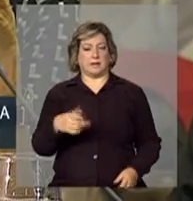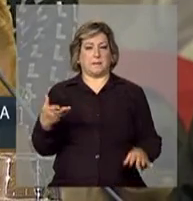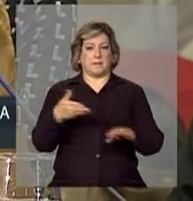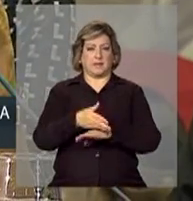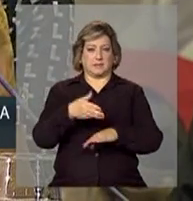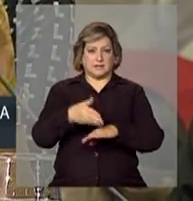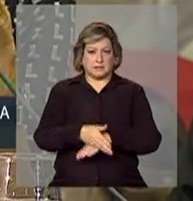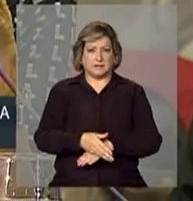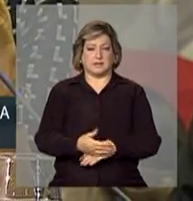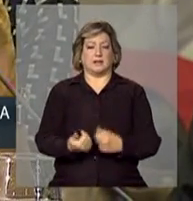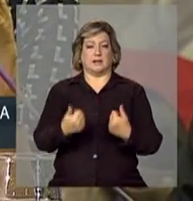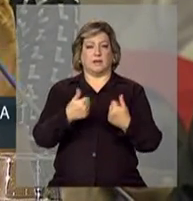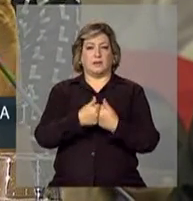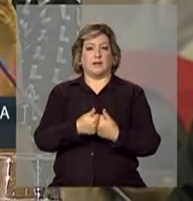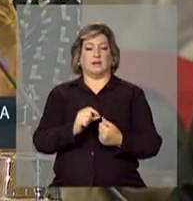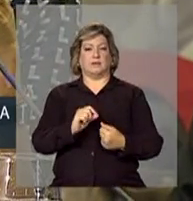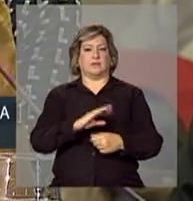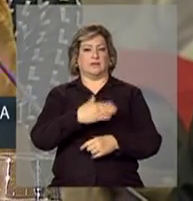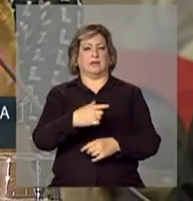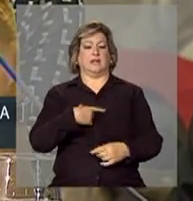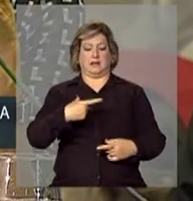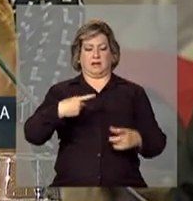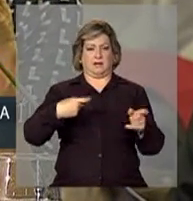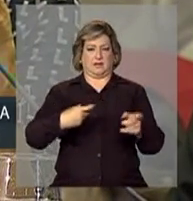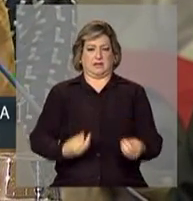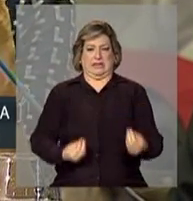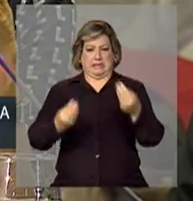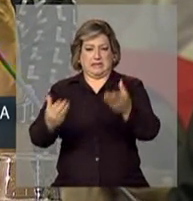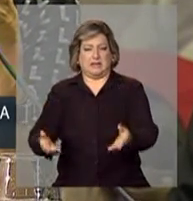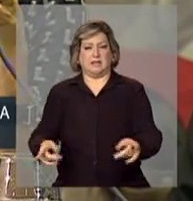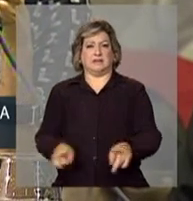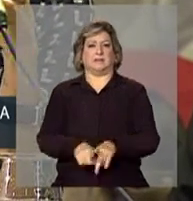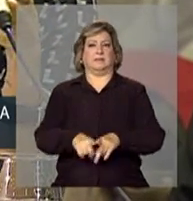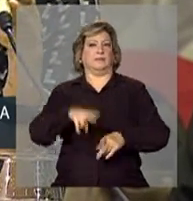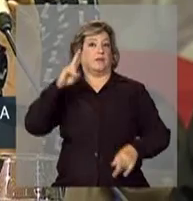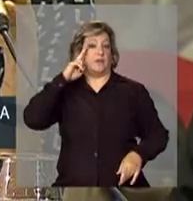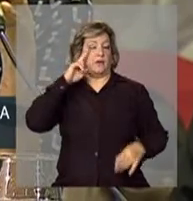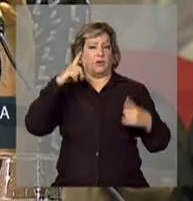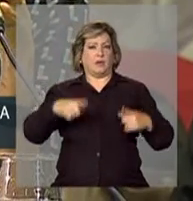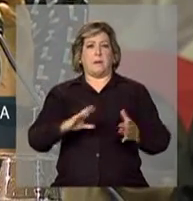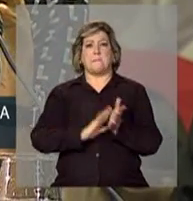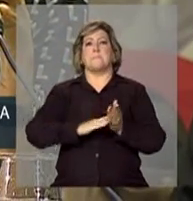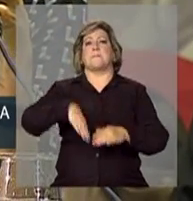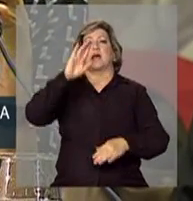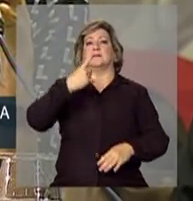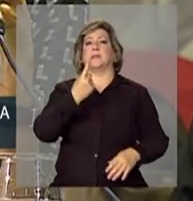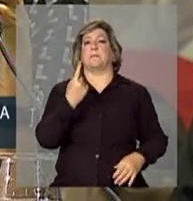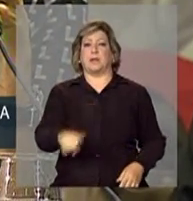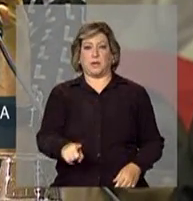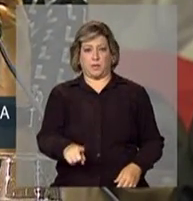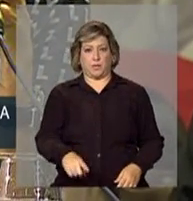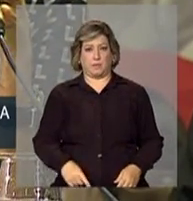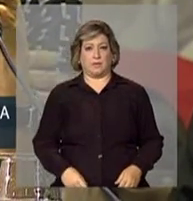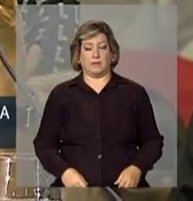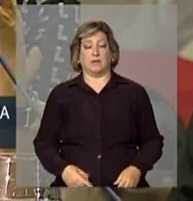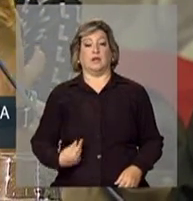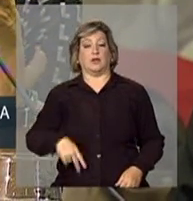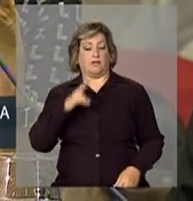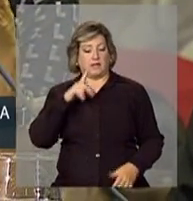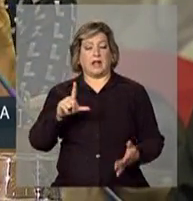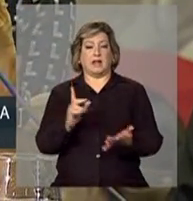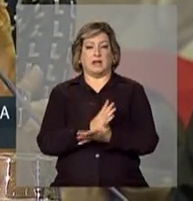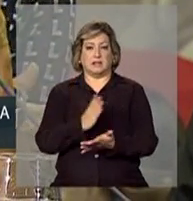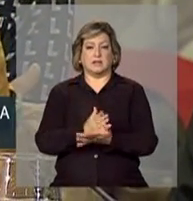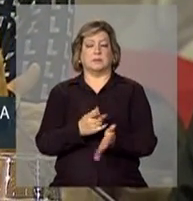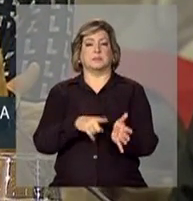de fazendeiros de massacre, cedendo armas, cedendo soldados locais. O número passa de 1.000. Dos que a gente já tem nos livros de pesquisa